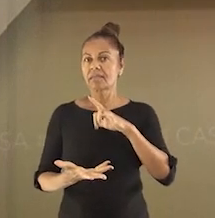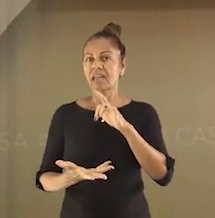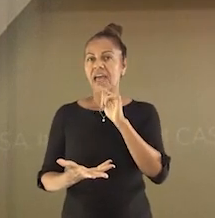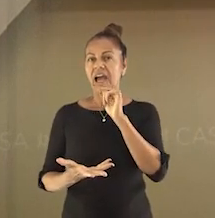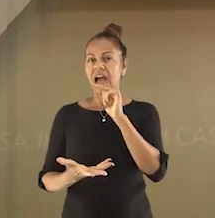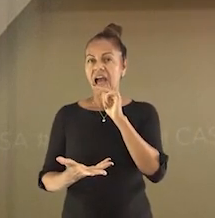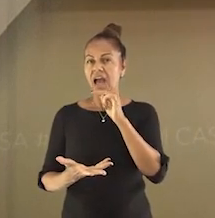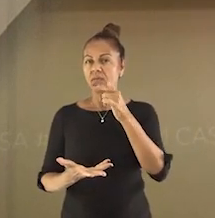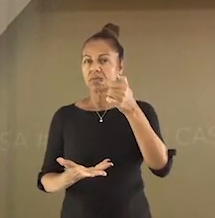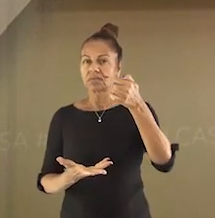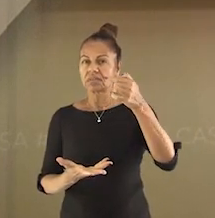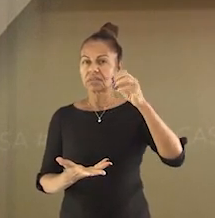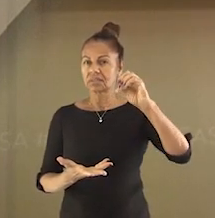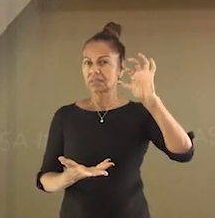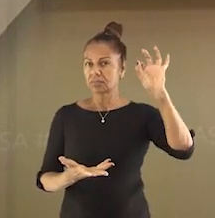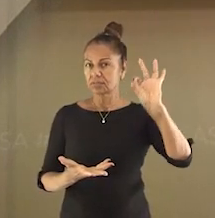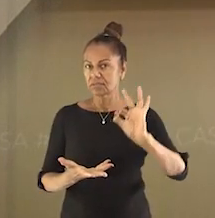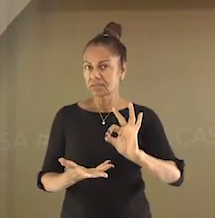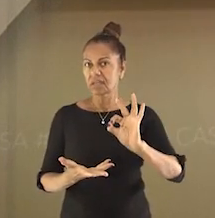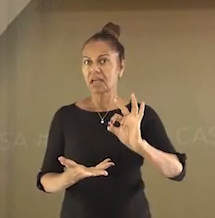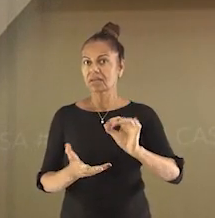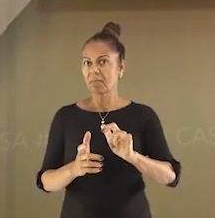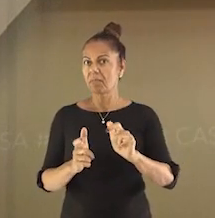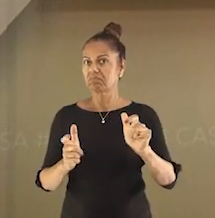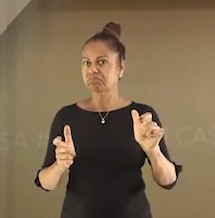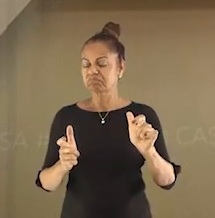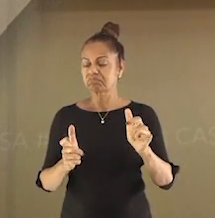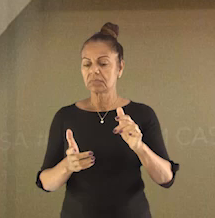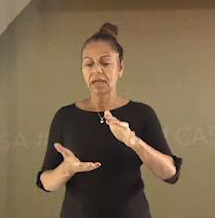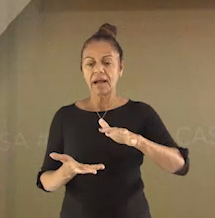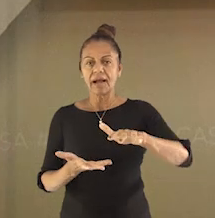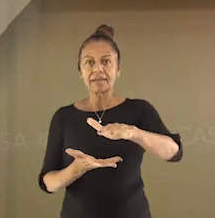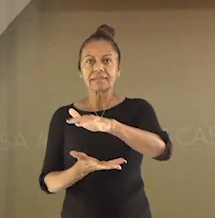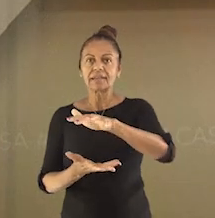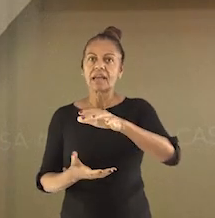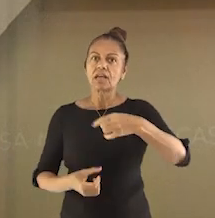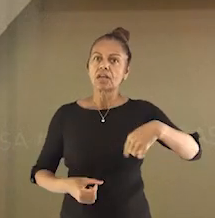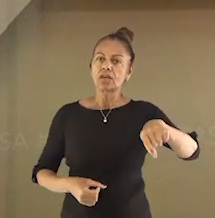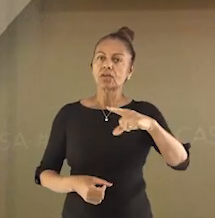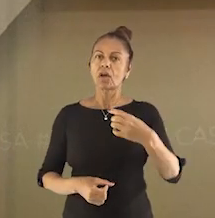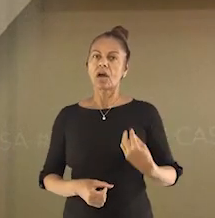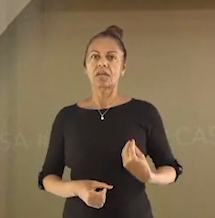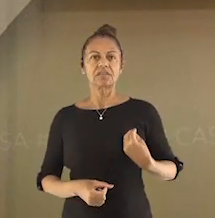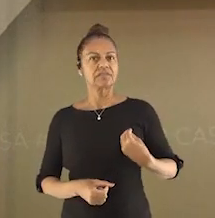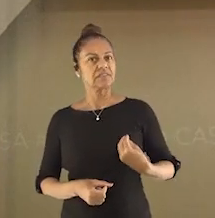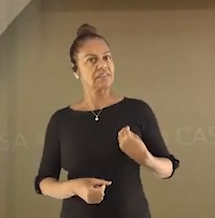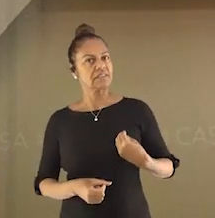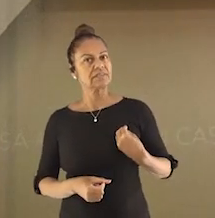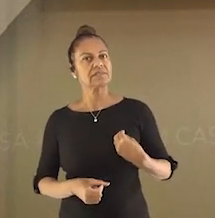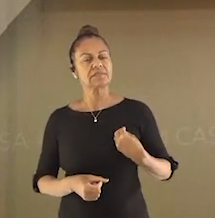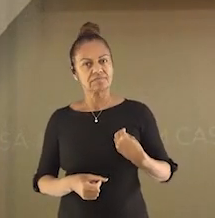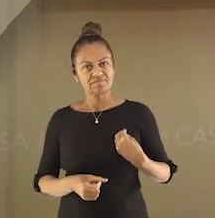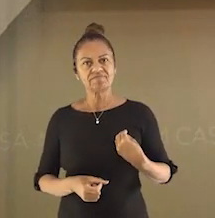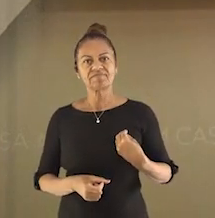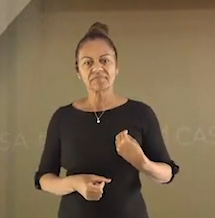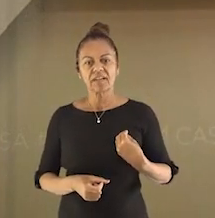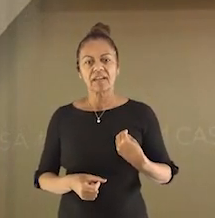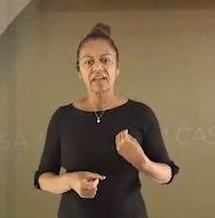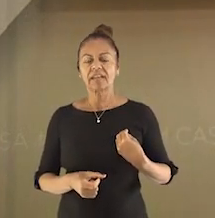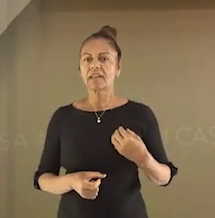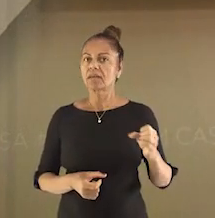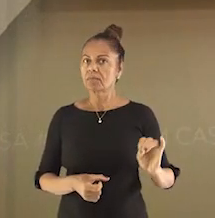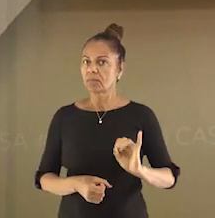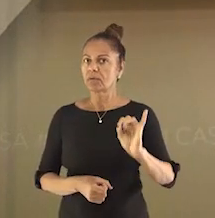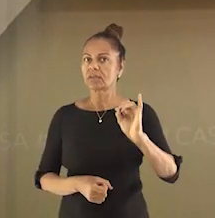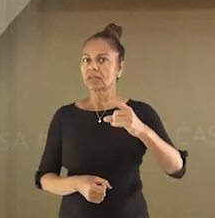mas somos terrestres e é em terra firme que vivemos. Por isso, é muito importante conhecê-la.